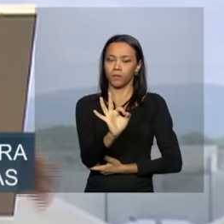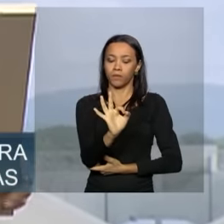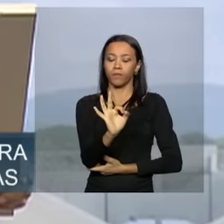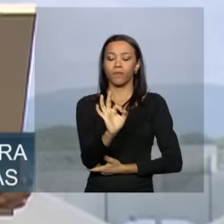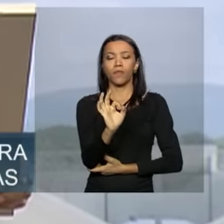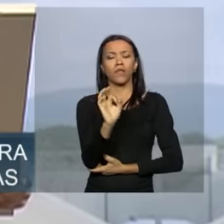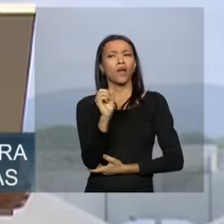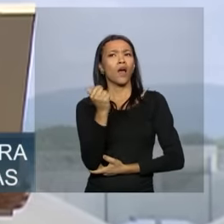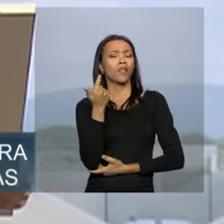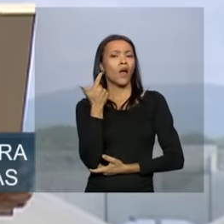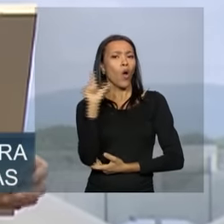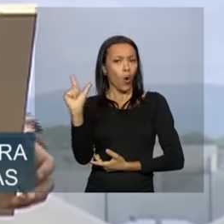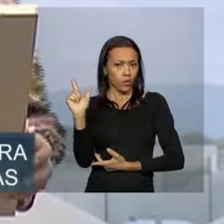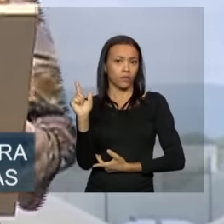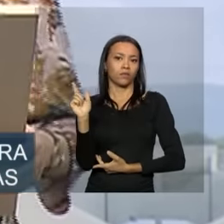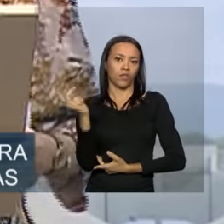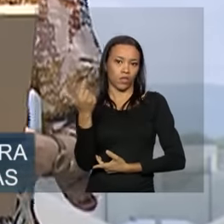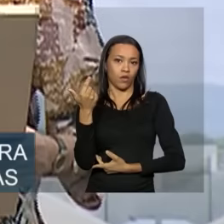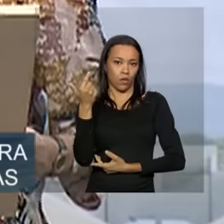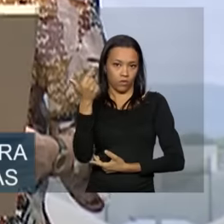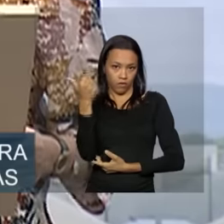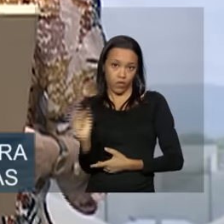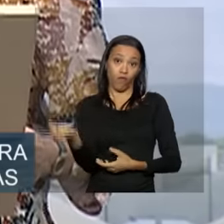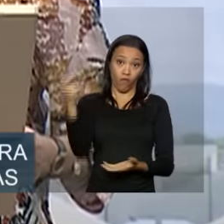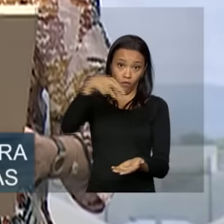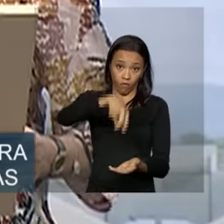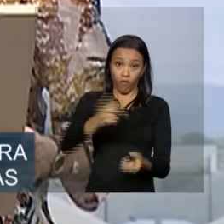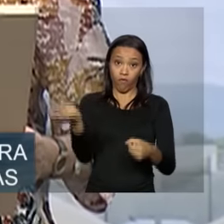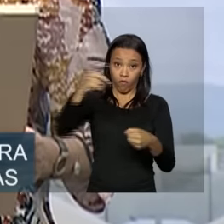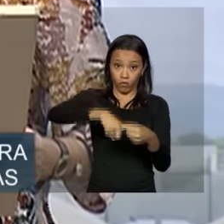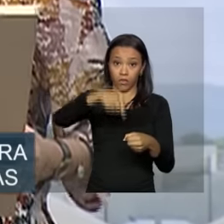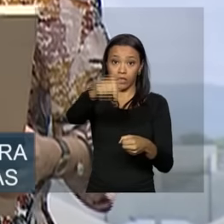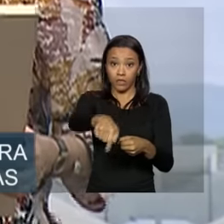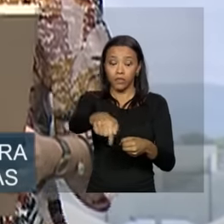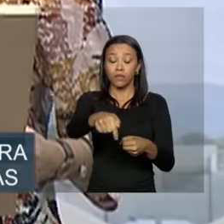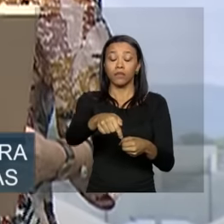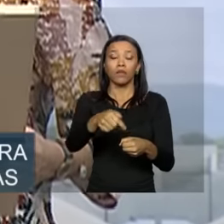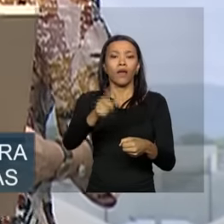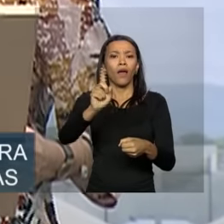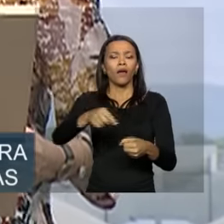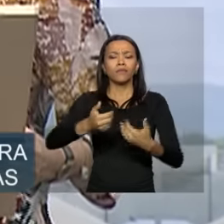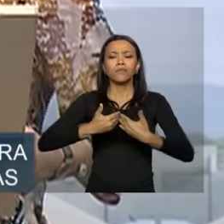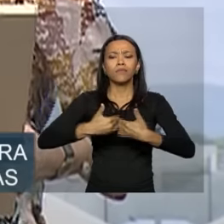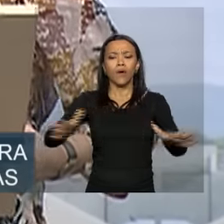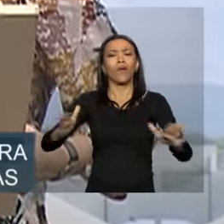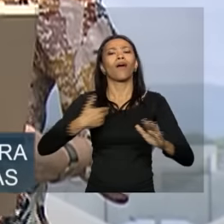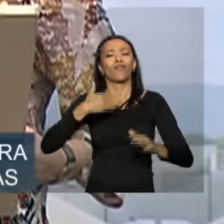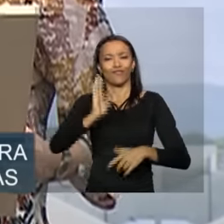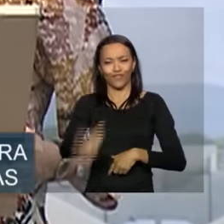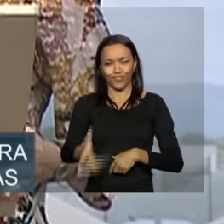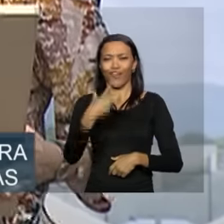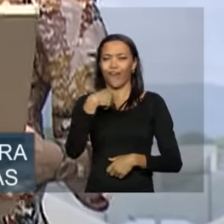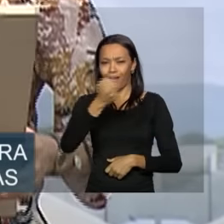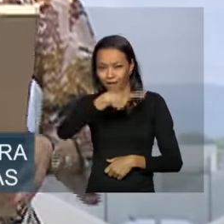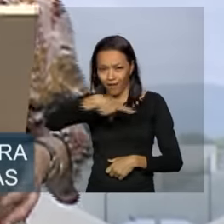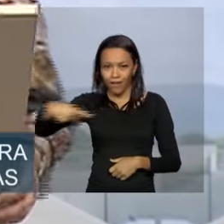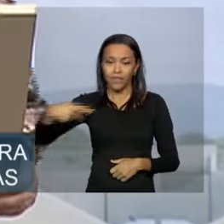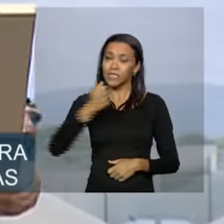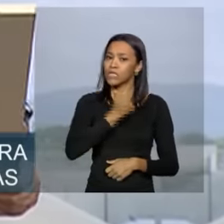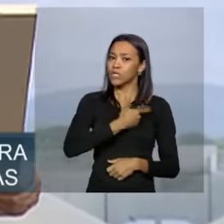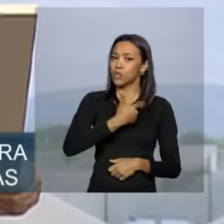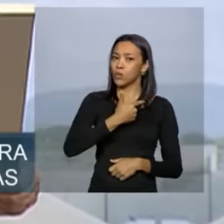Na outra vez, eu voltei para inaugurar, aí eu já era presidente, a